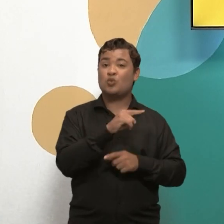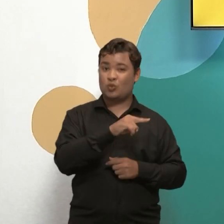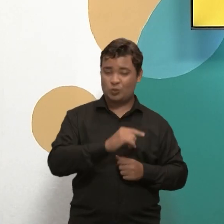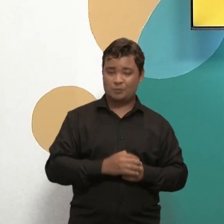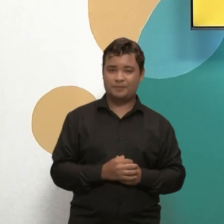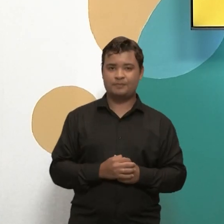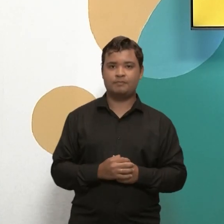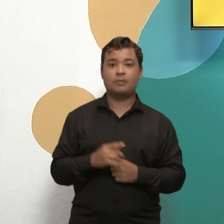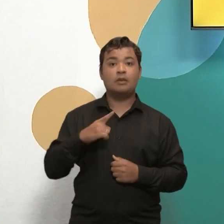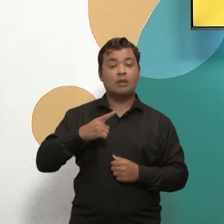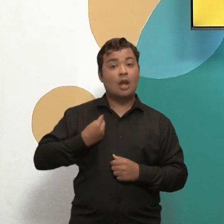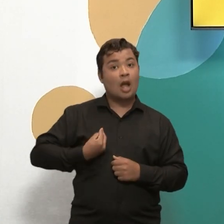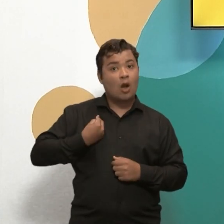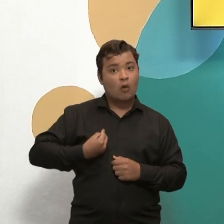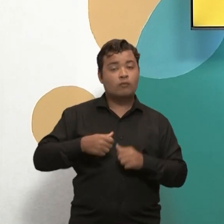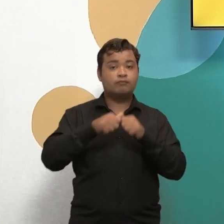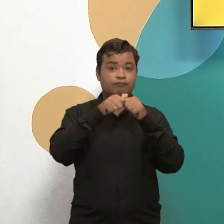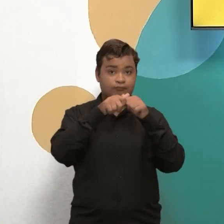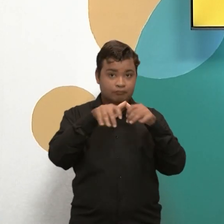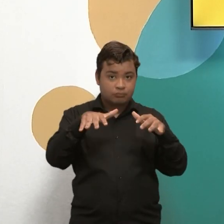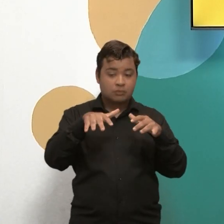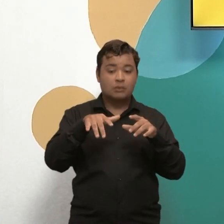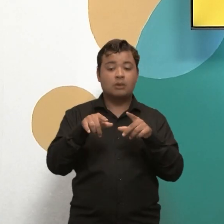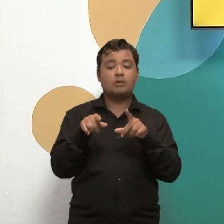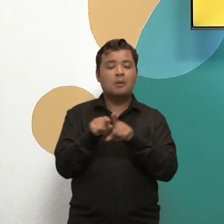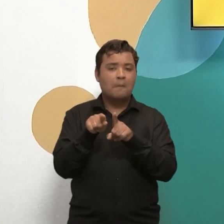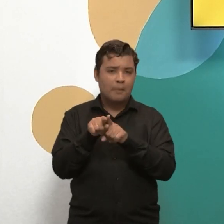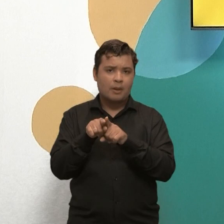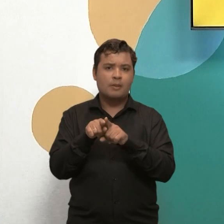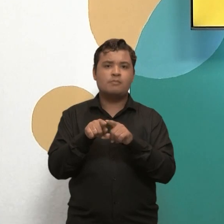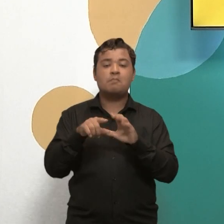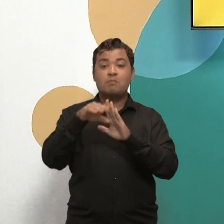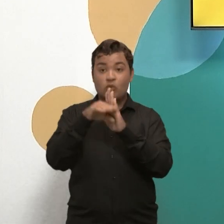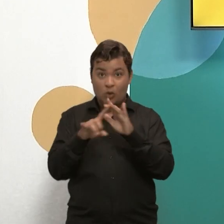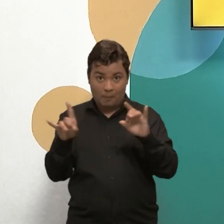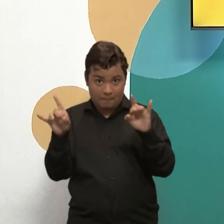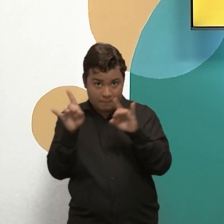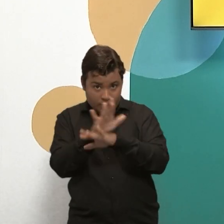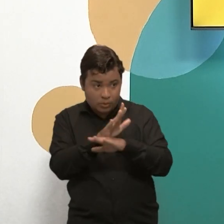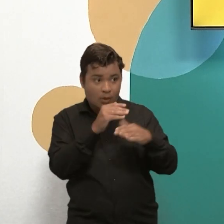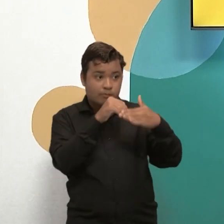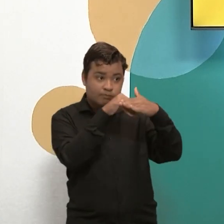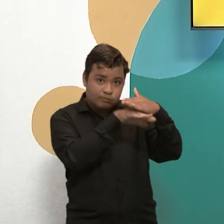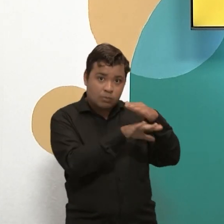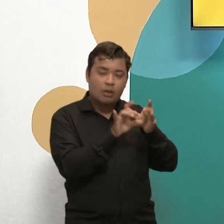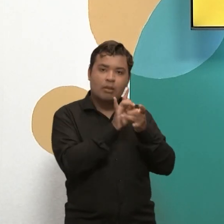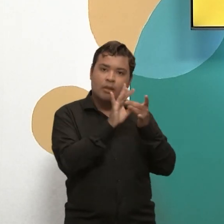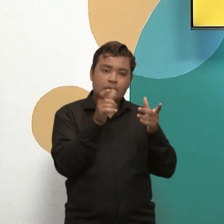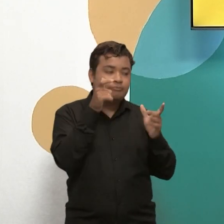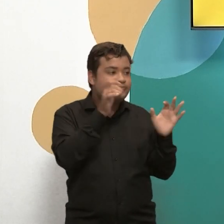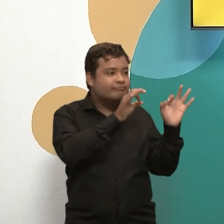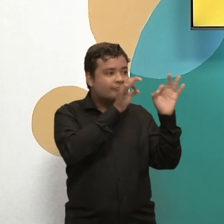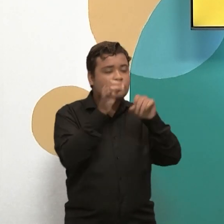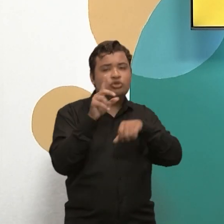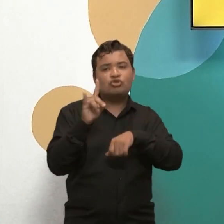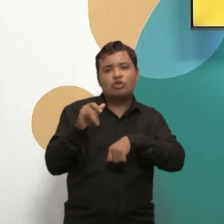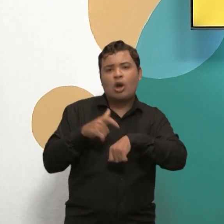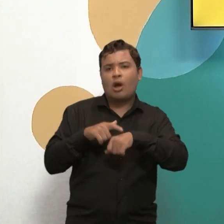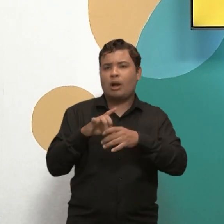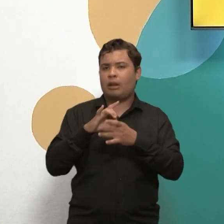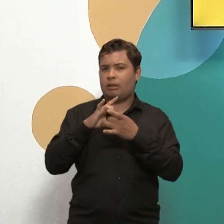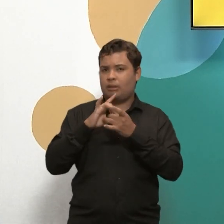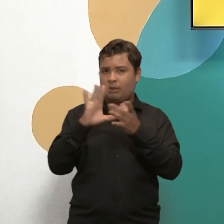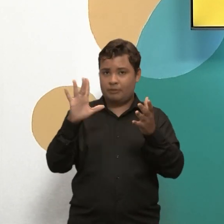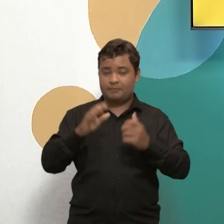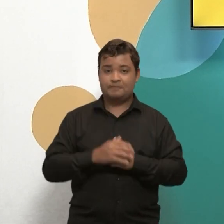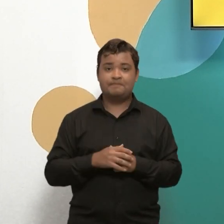a transmissão ao vivo do Mundo UFG e todos os programas ficam disponíveis para que você possa assistir em qualquer dia e horário. Se quiser